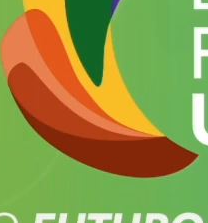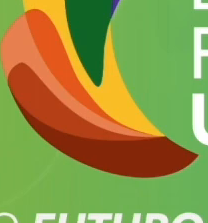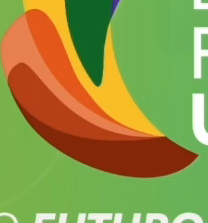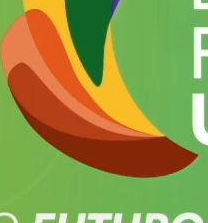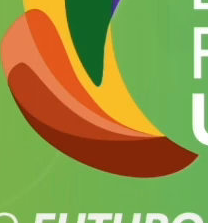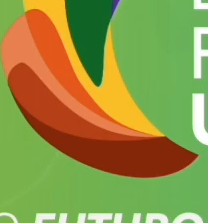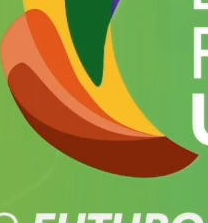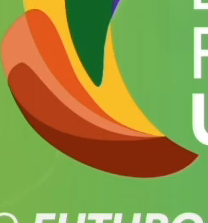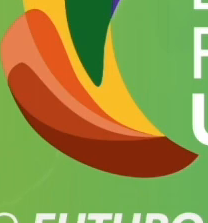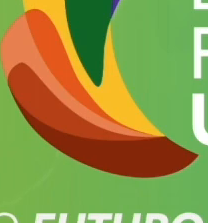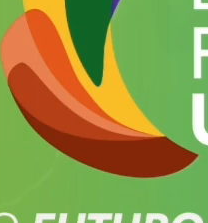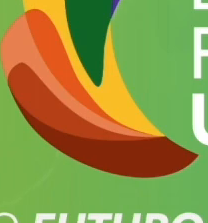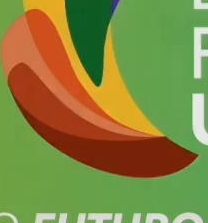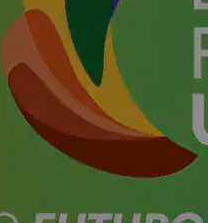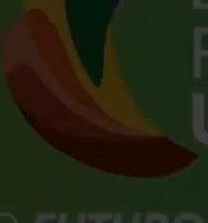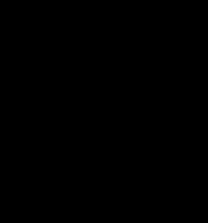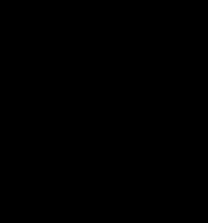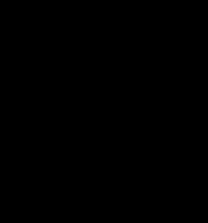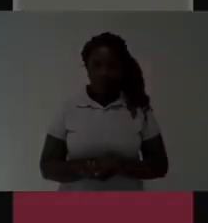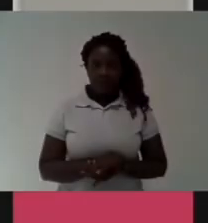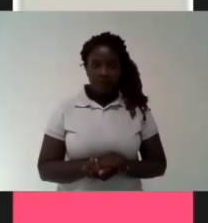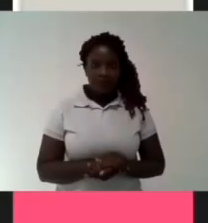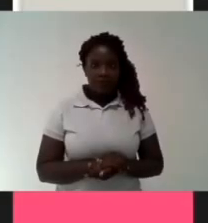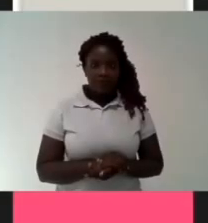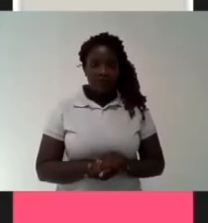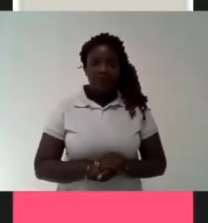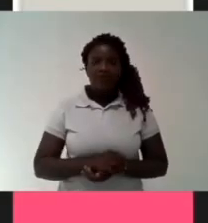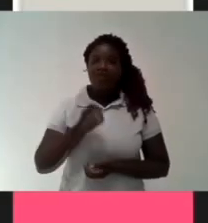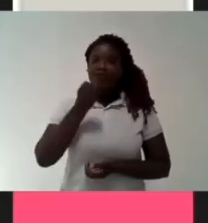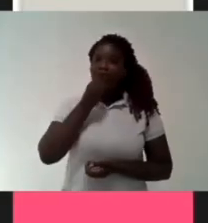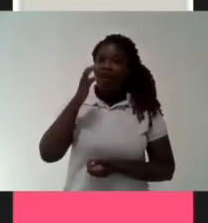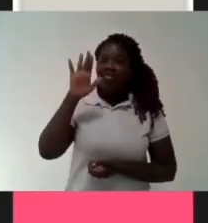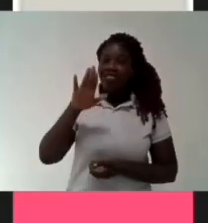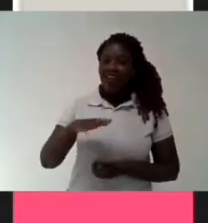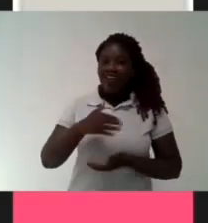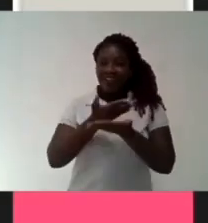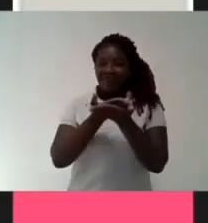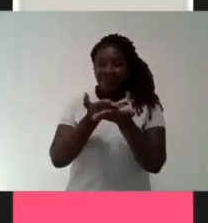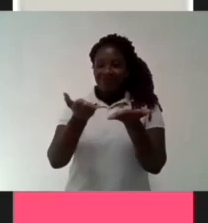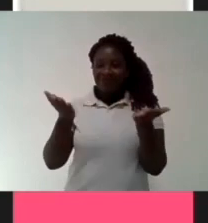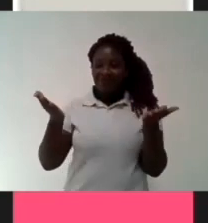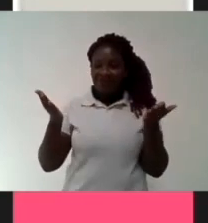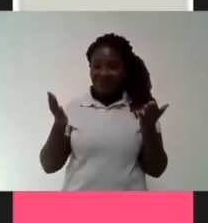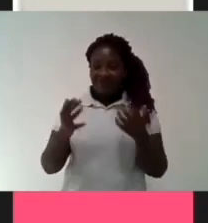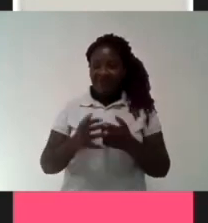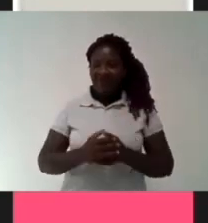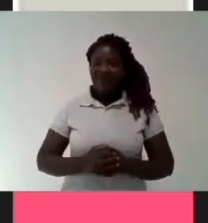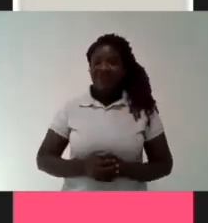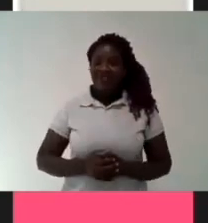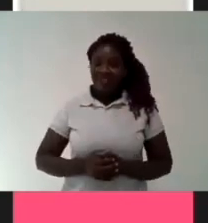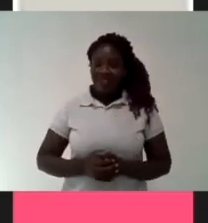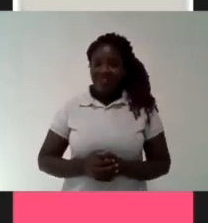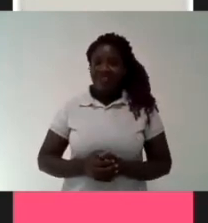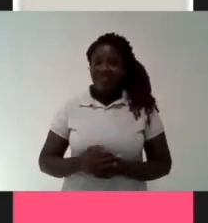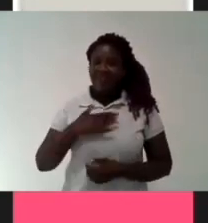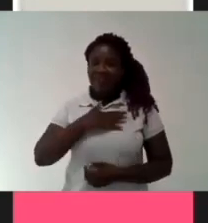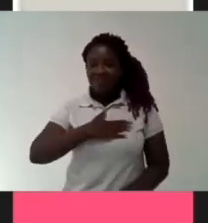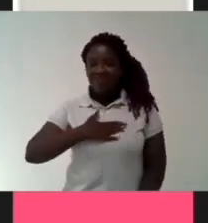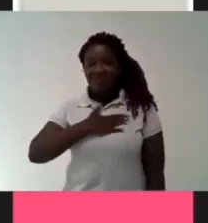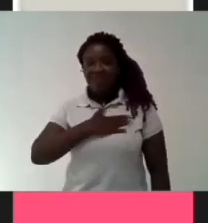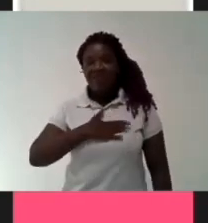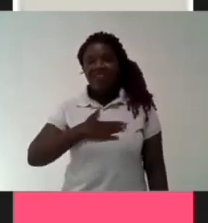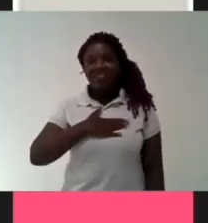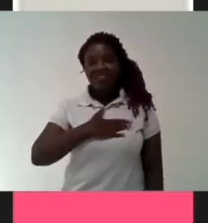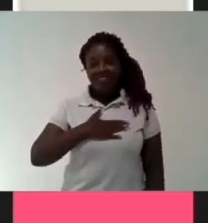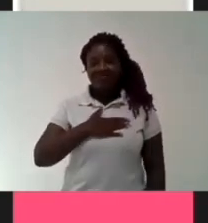Eu sei Boa tarde, todas e todos. Muito prazer. É